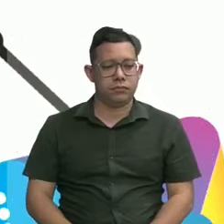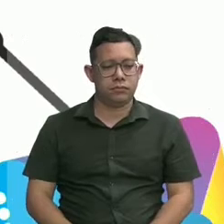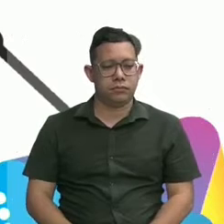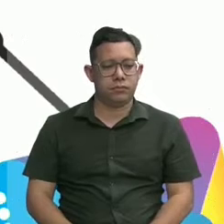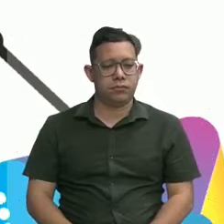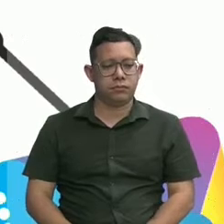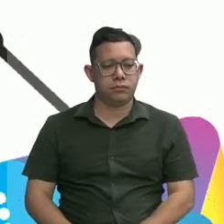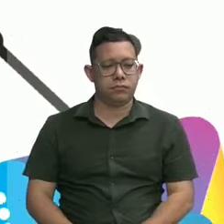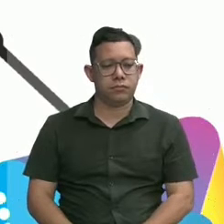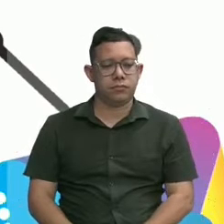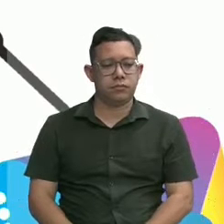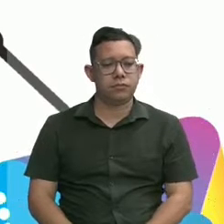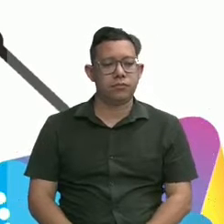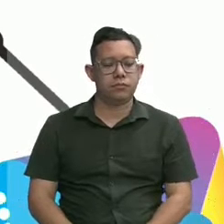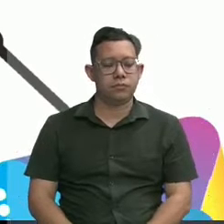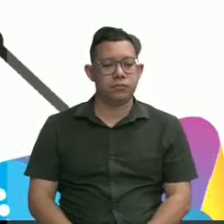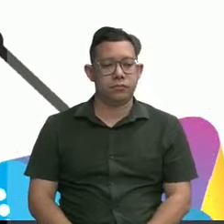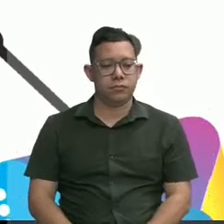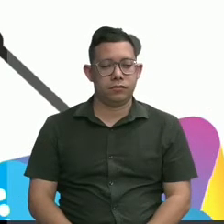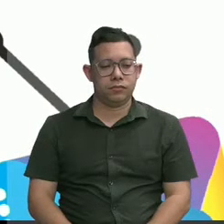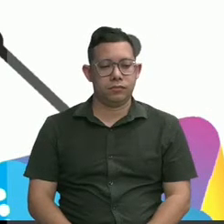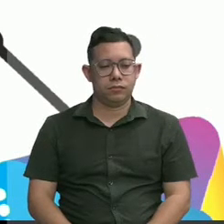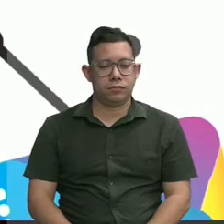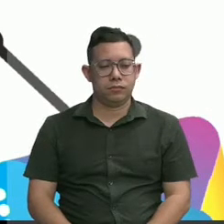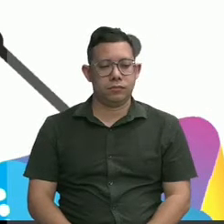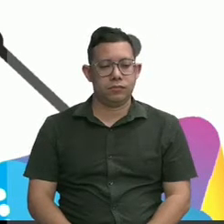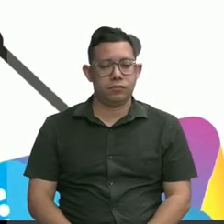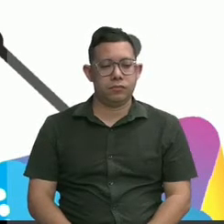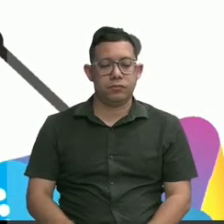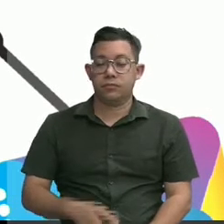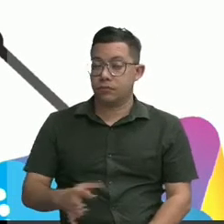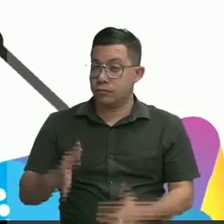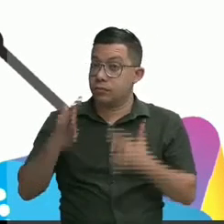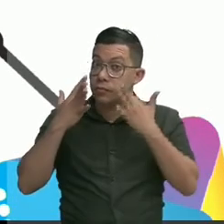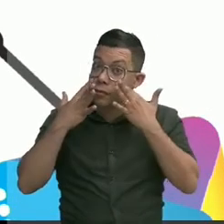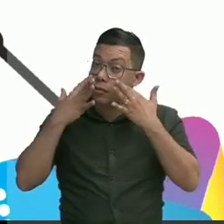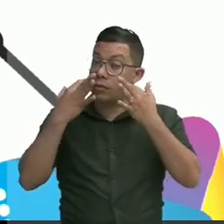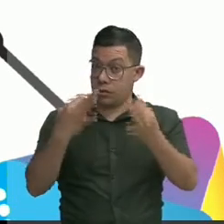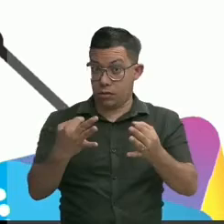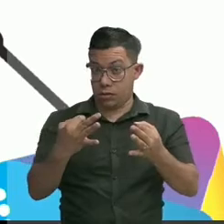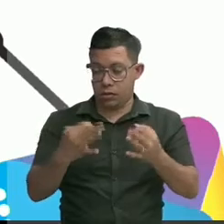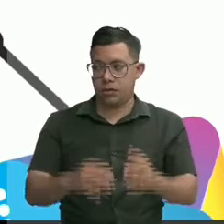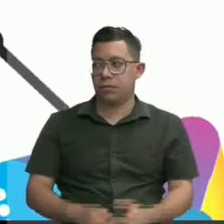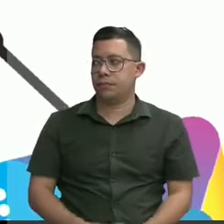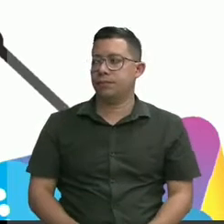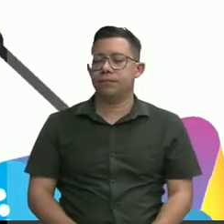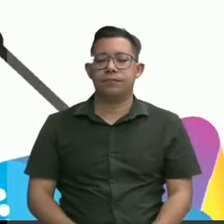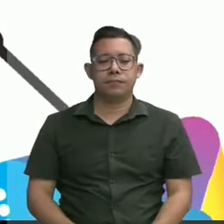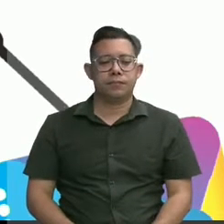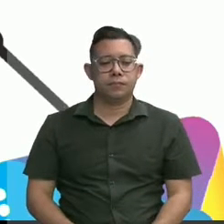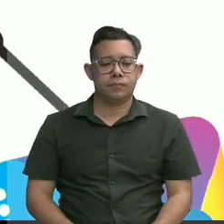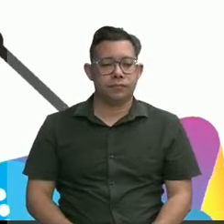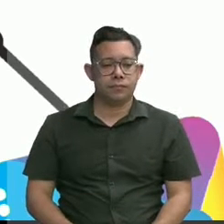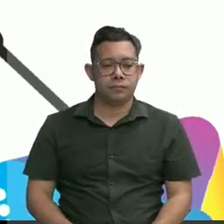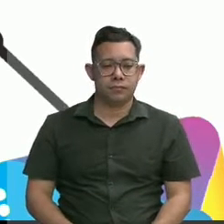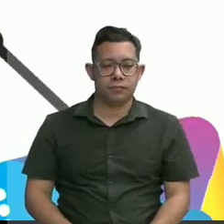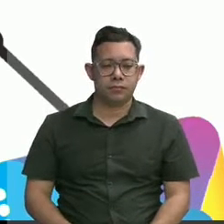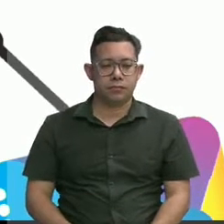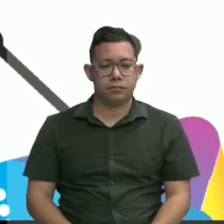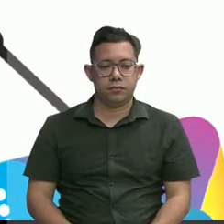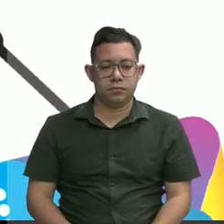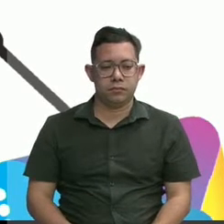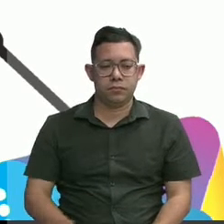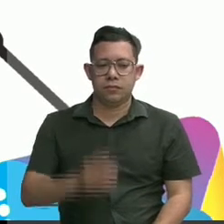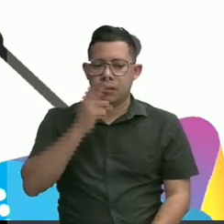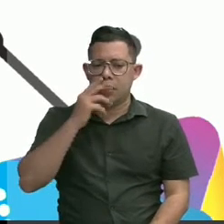144 = 0 e ele é só presta bem atenção então tá que que aconteceu aqui aqui outro dia que